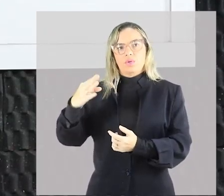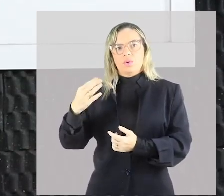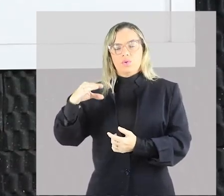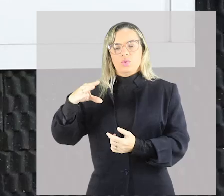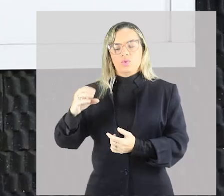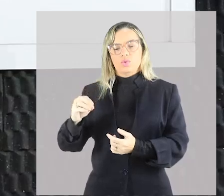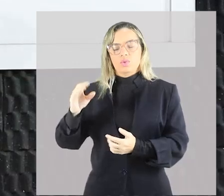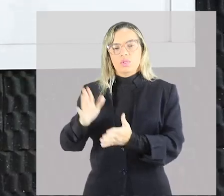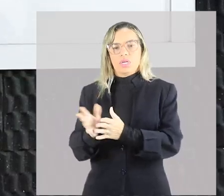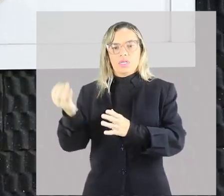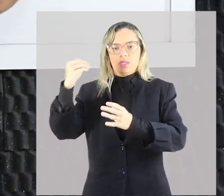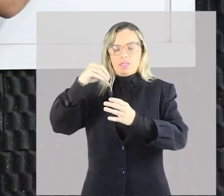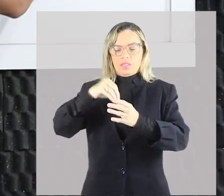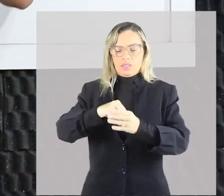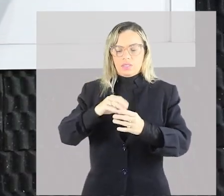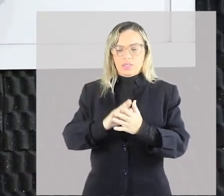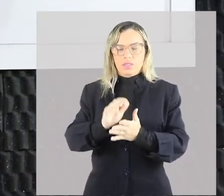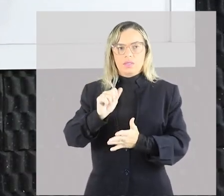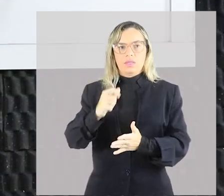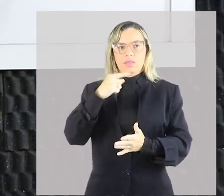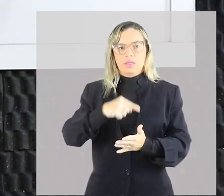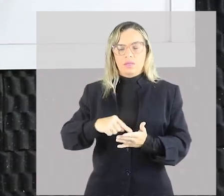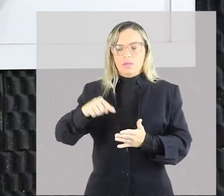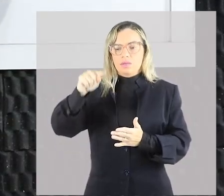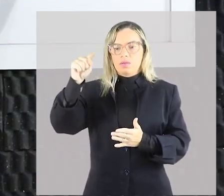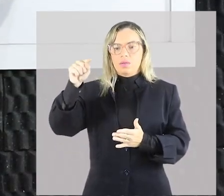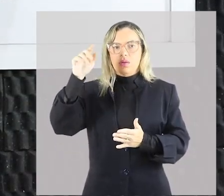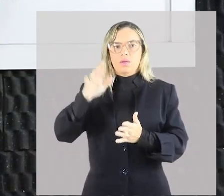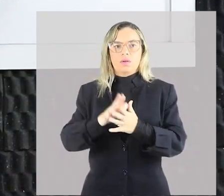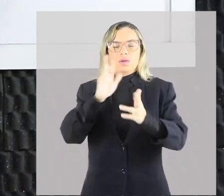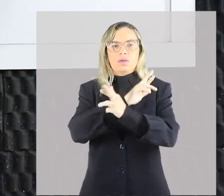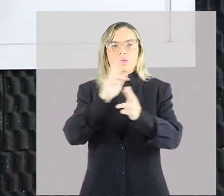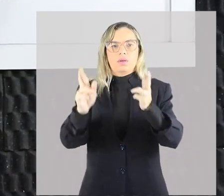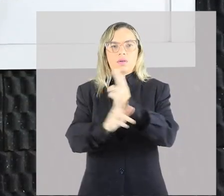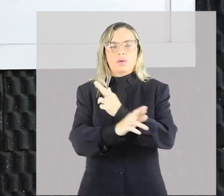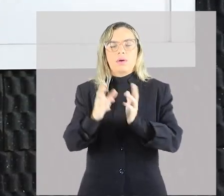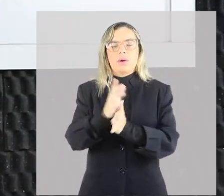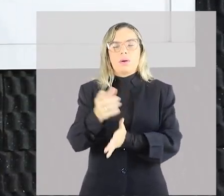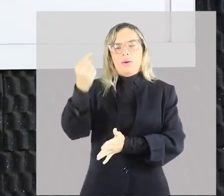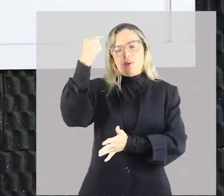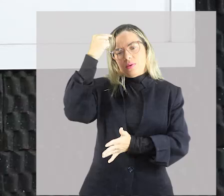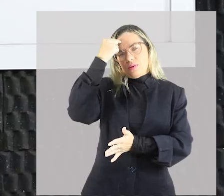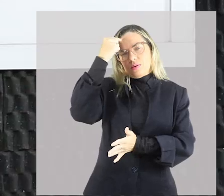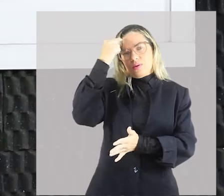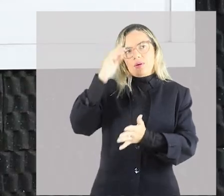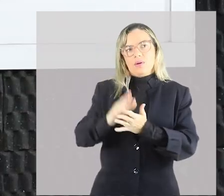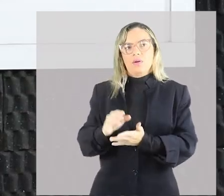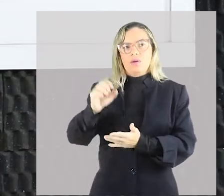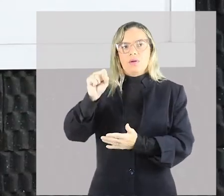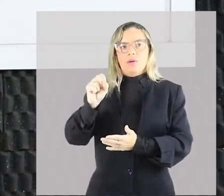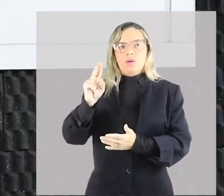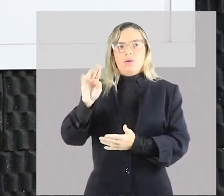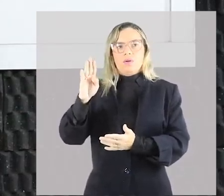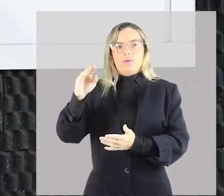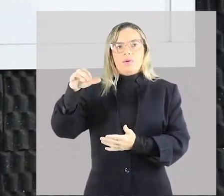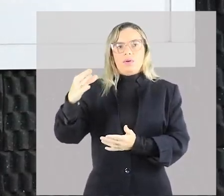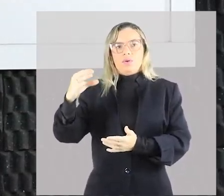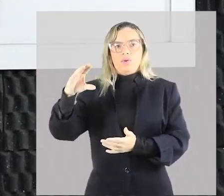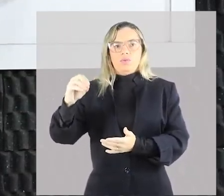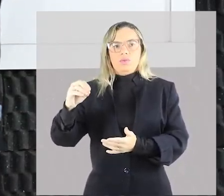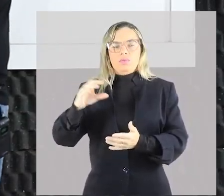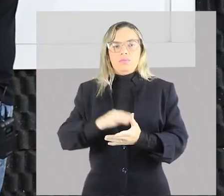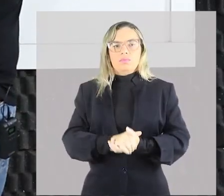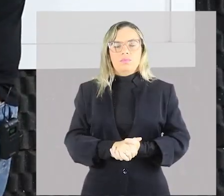A. Tá? Então, nessa relação que você pode justamente estabelecer essa ideia aqui de subconjunto. Tá?